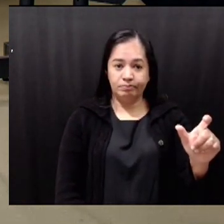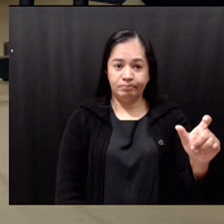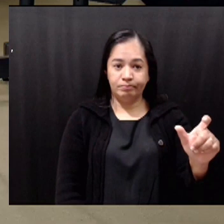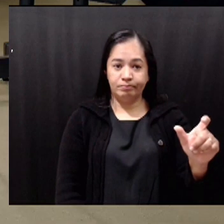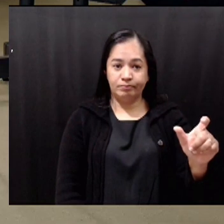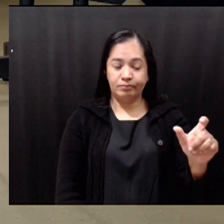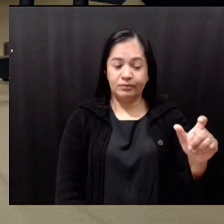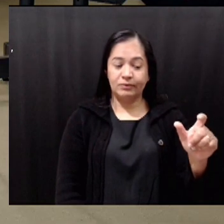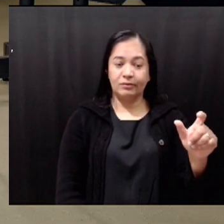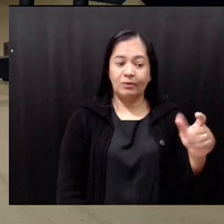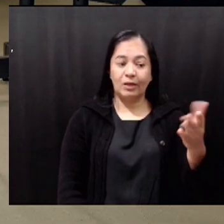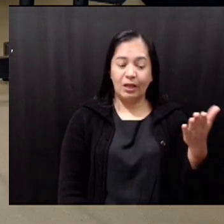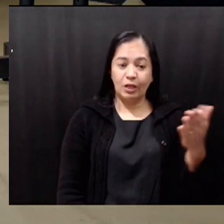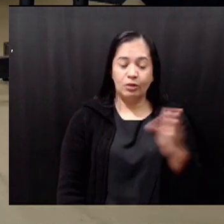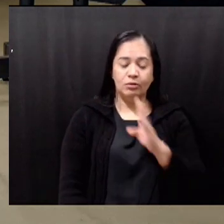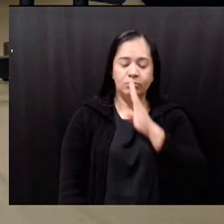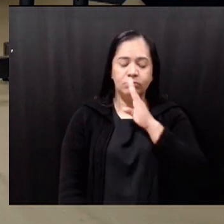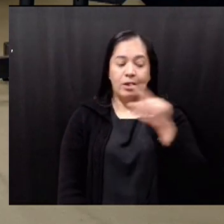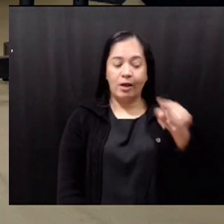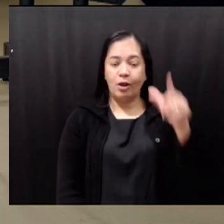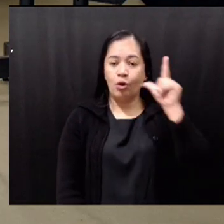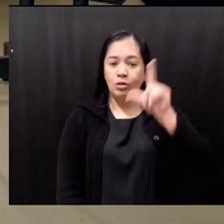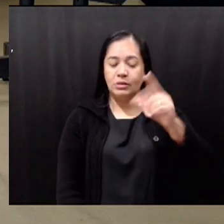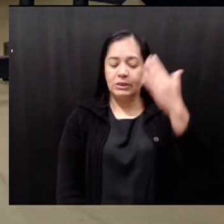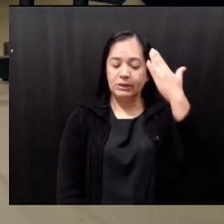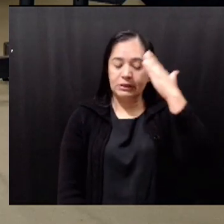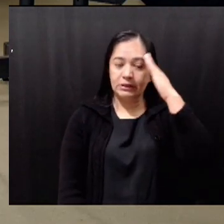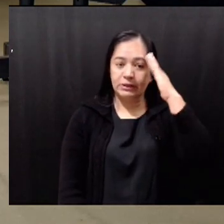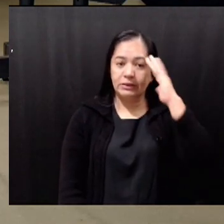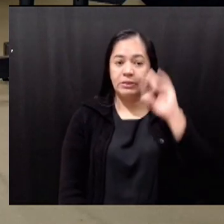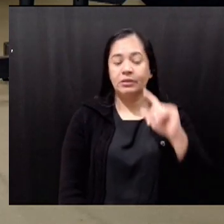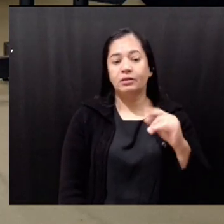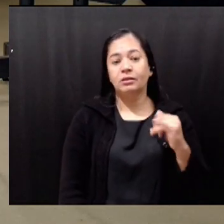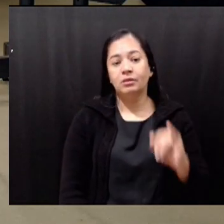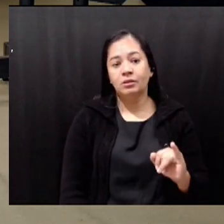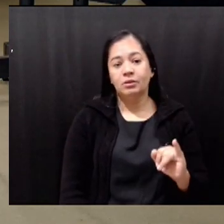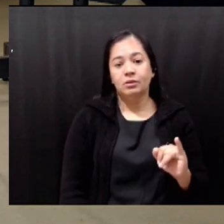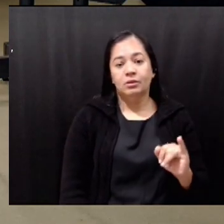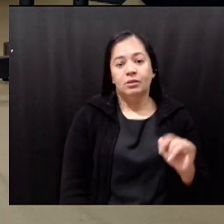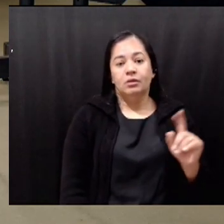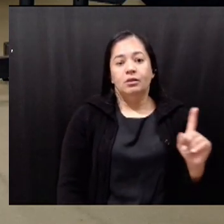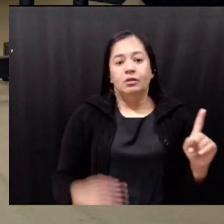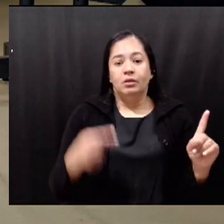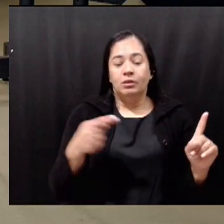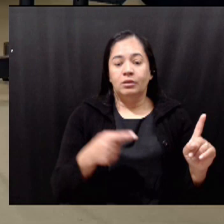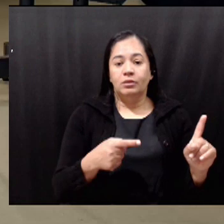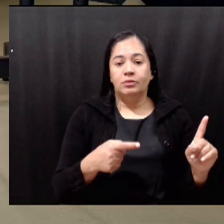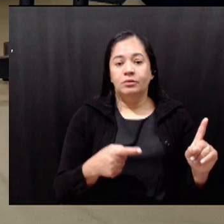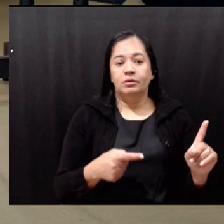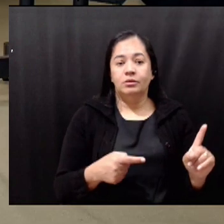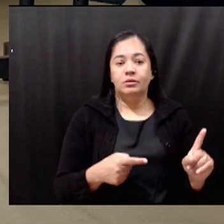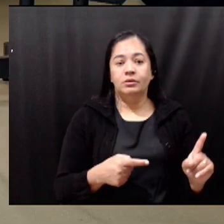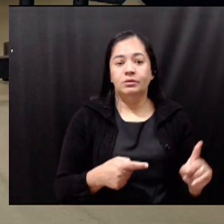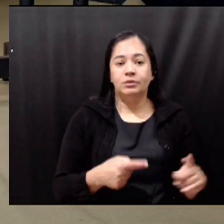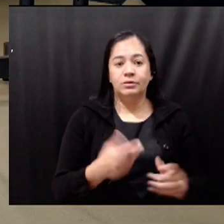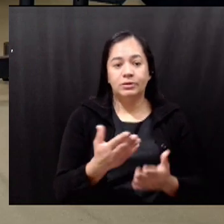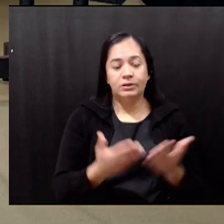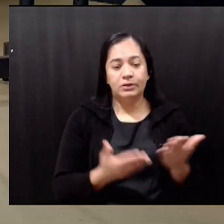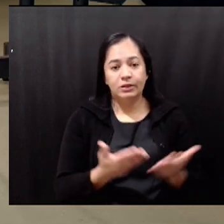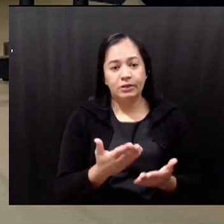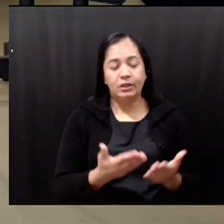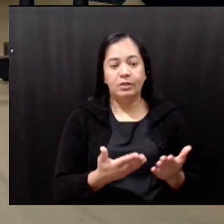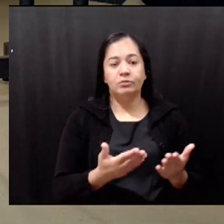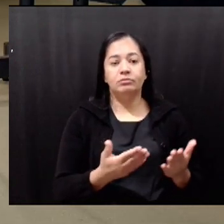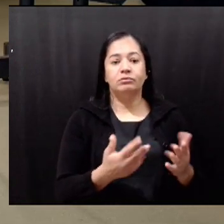conseguir entender talvez, se ela deixou de fazer a manutenção, se a pessoa, que não fez